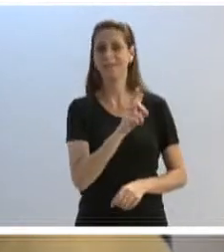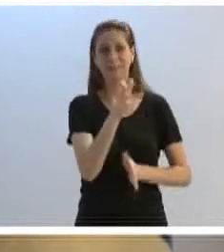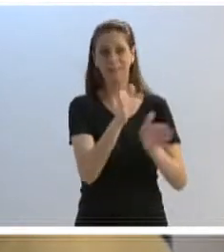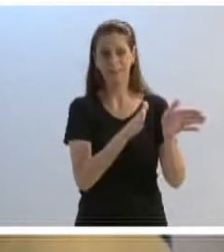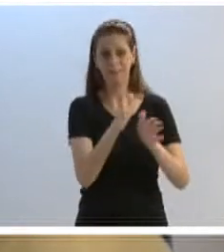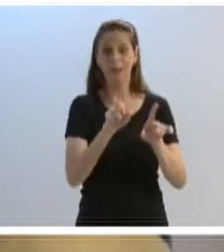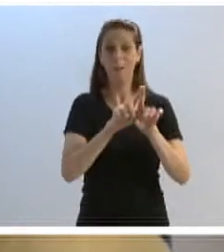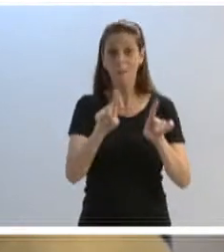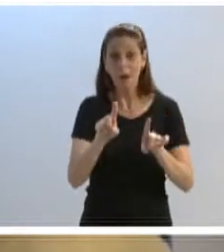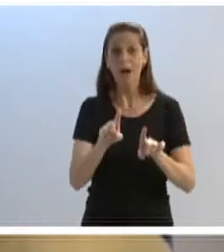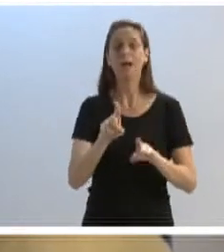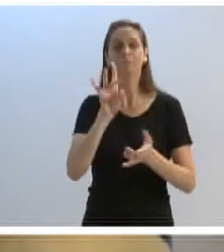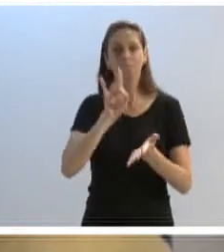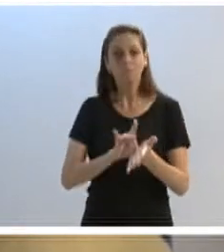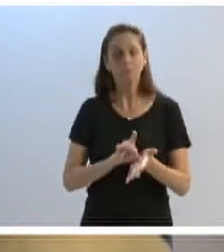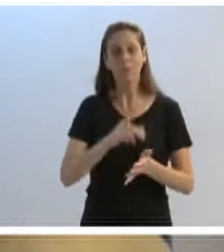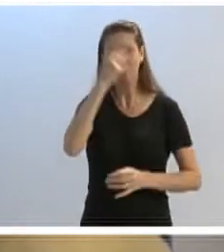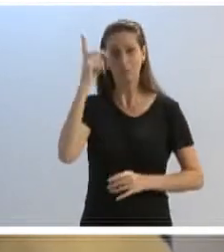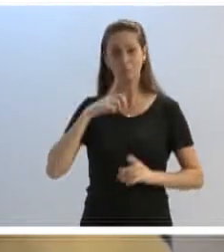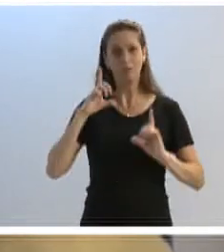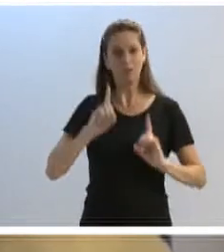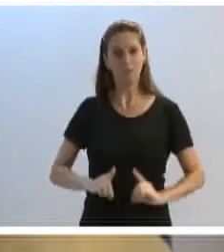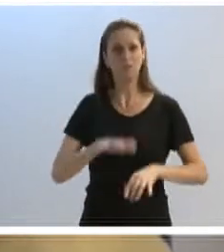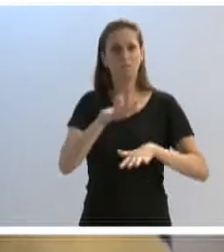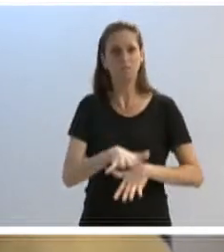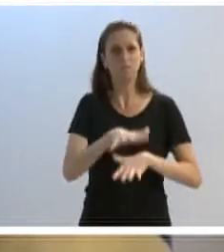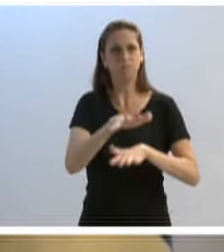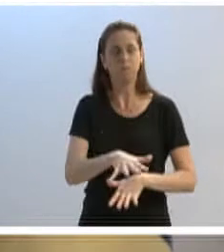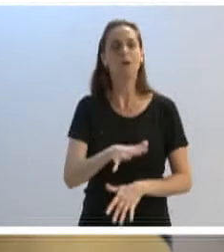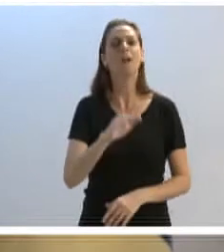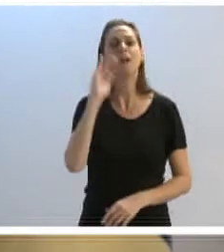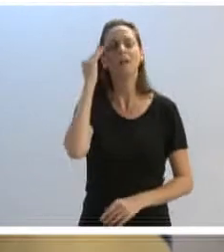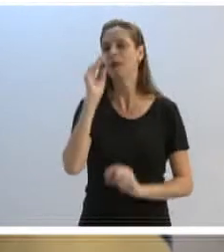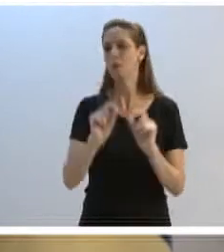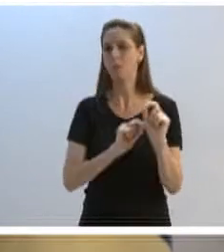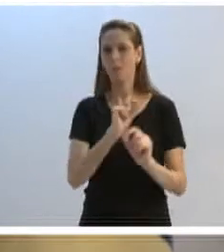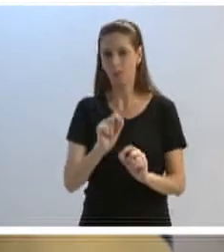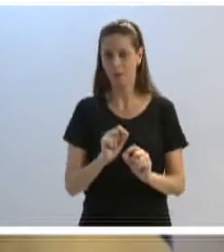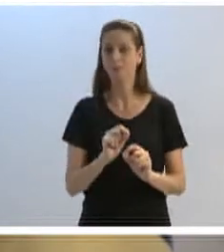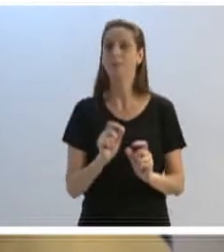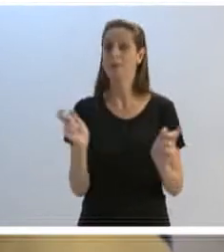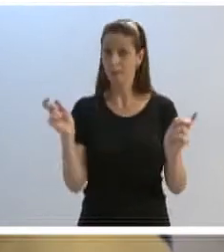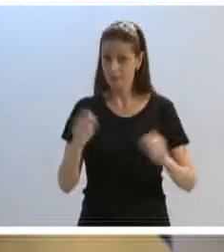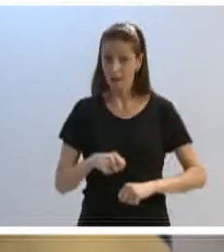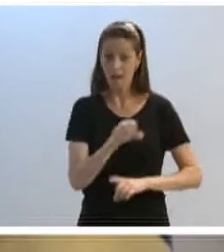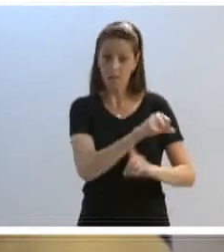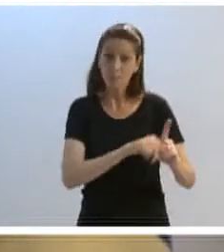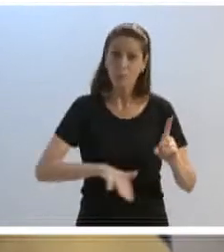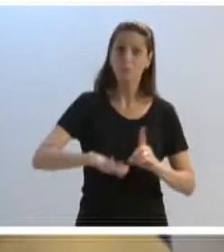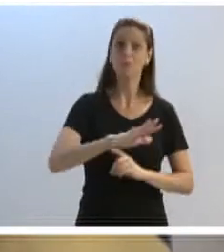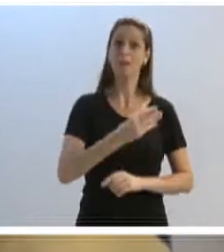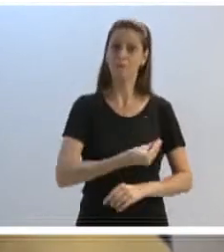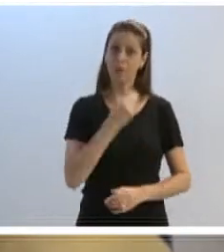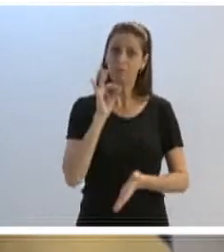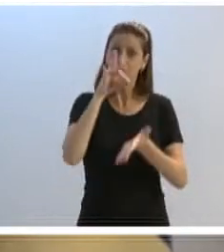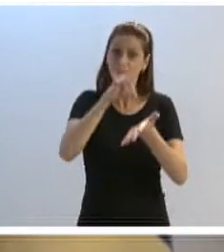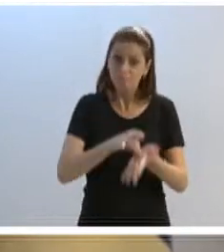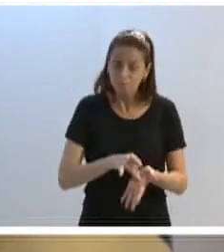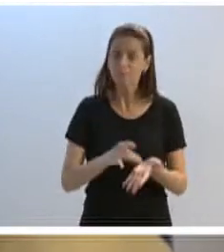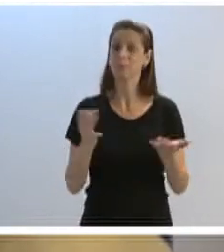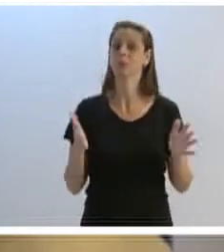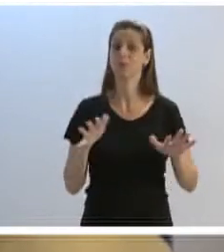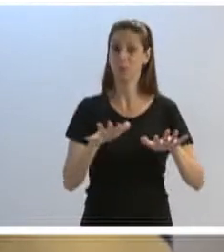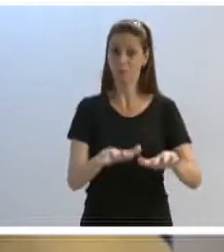o movimento de pessoas com deficiência entende que só se viverá numa sociedade verdadeiramente